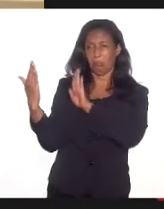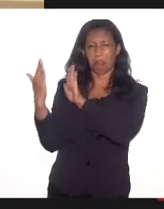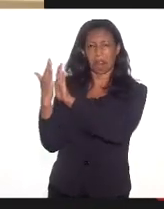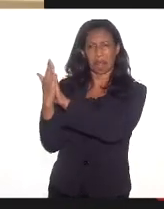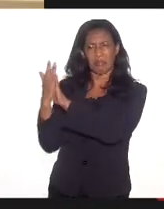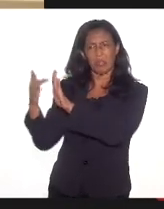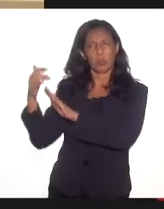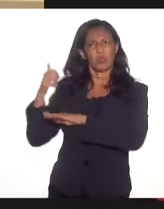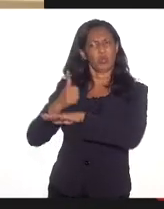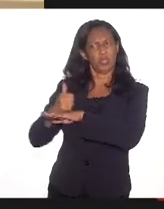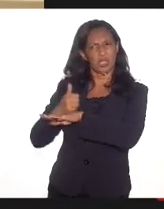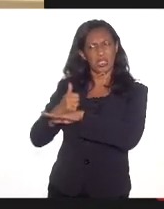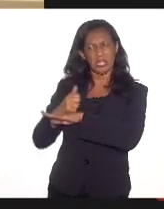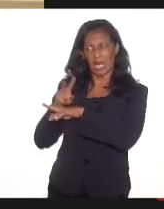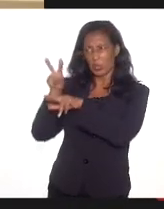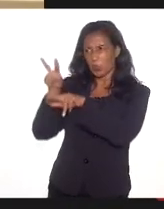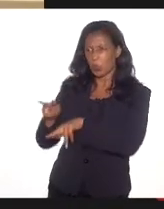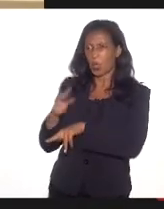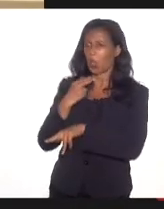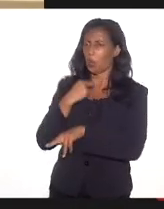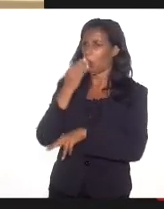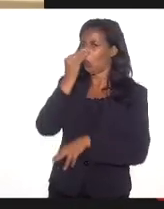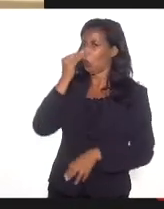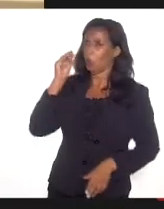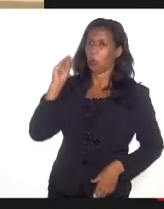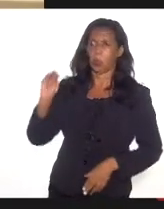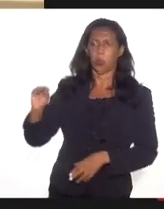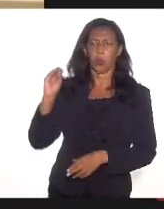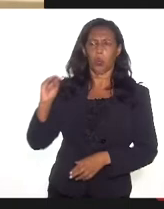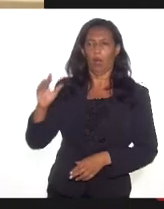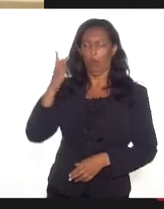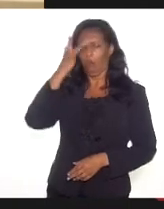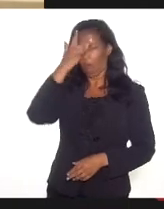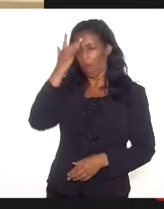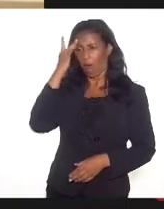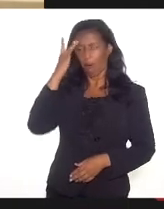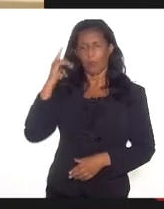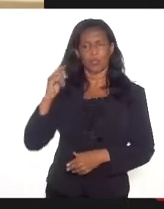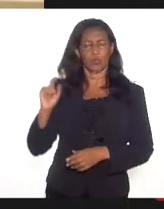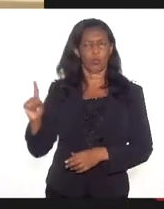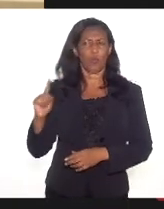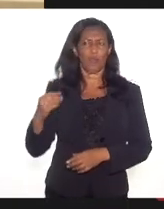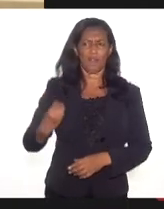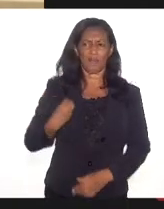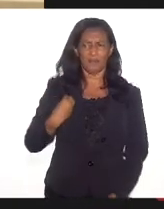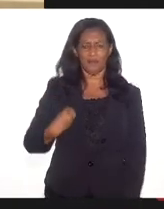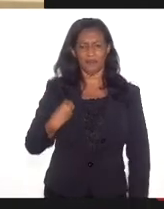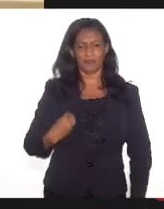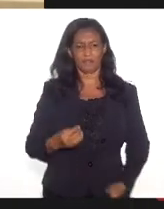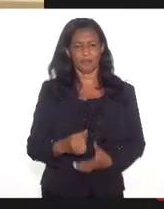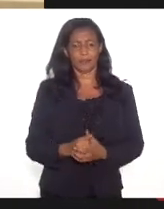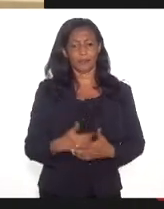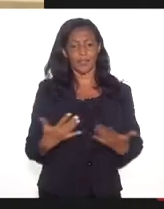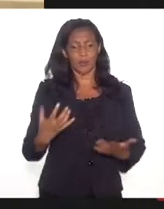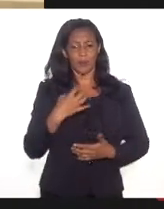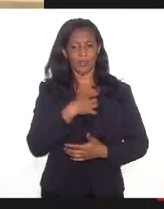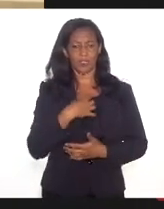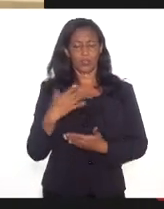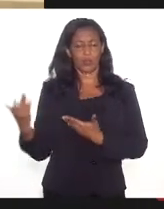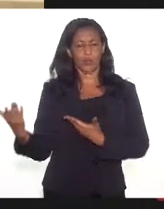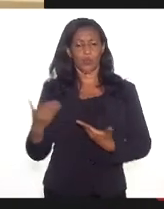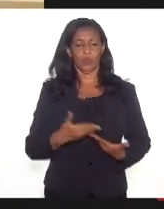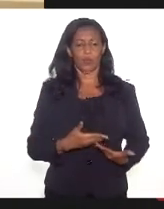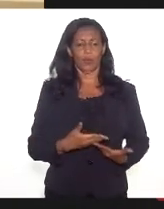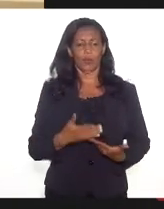humana e não desprezando a possibilidade das pessoas poderem sobreviver então nesse sentido vou convidar